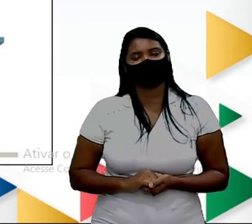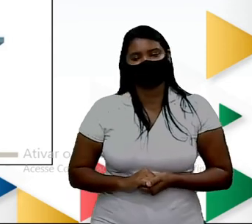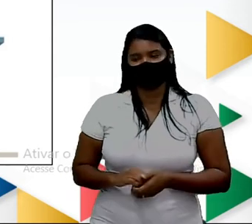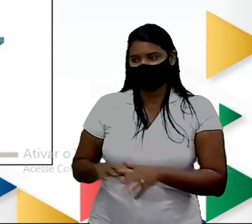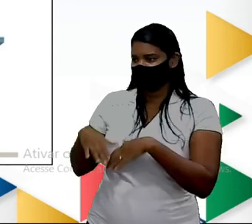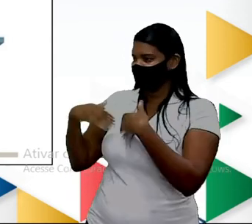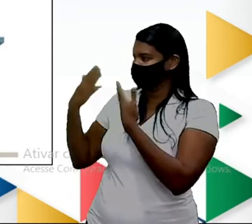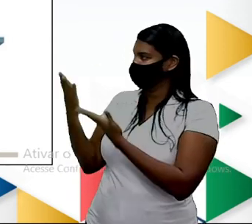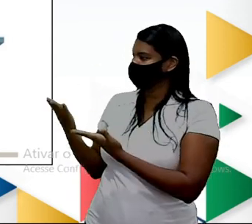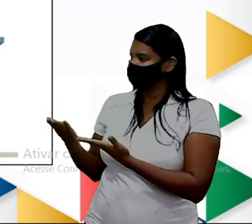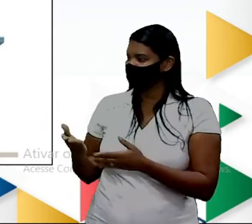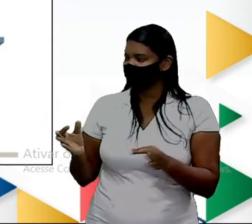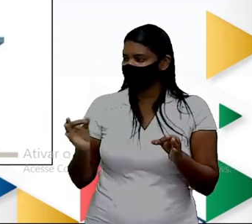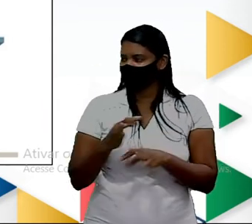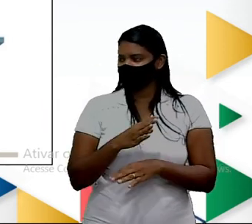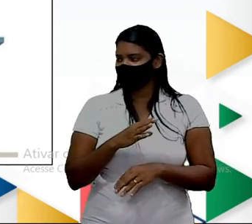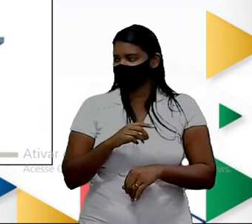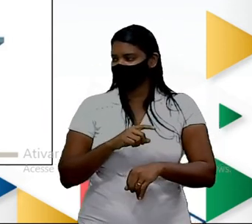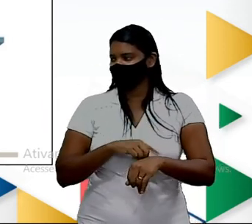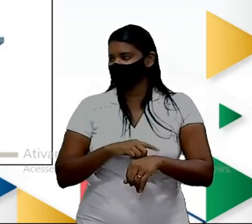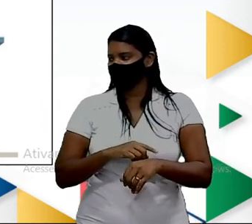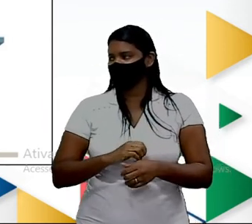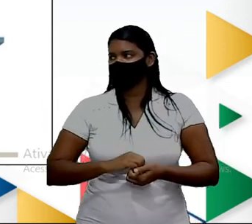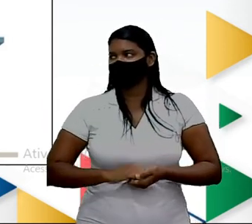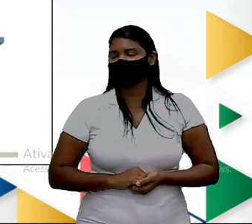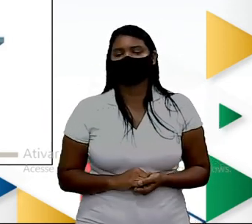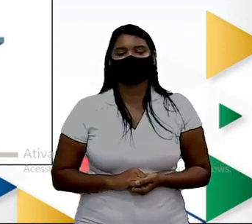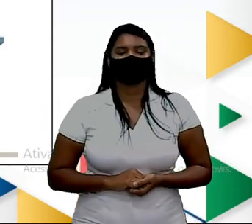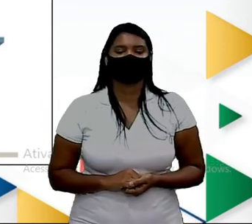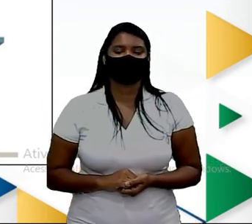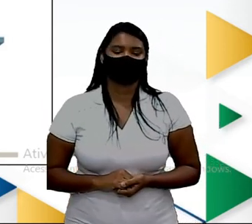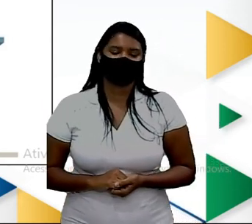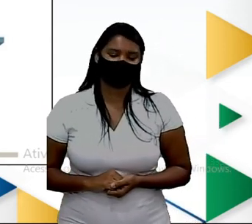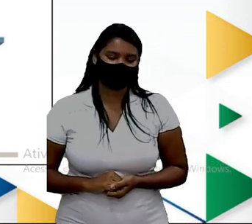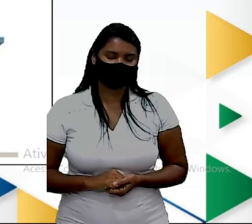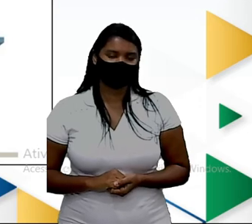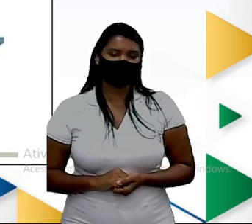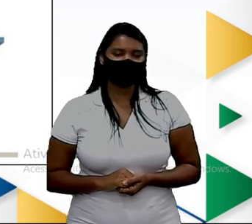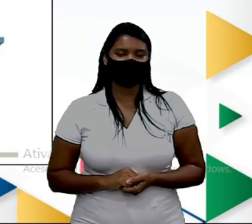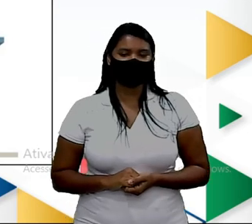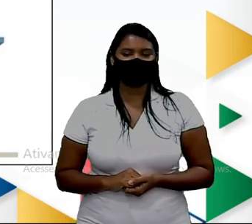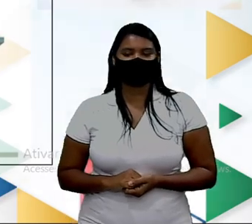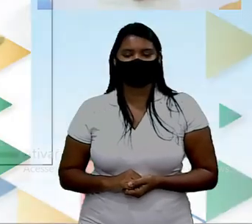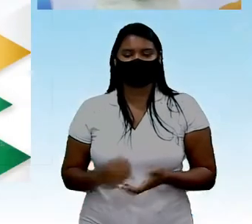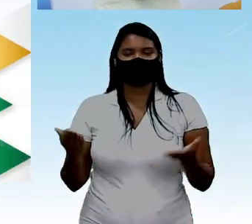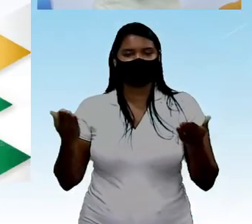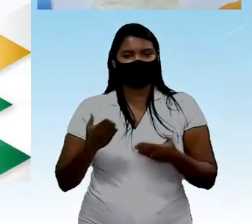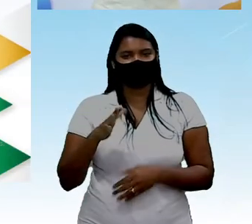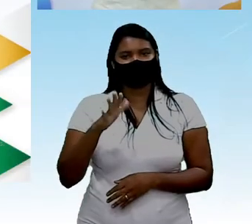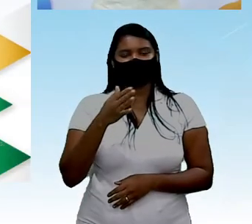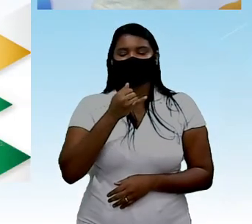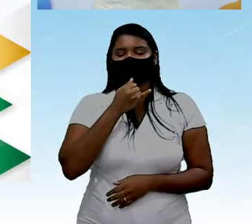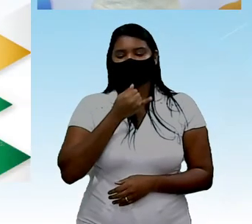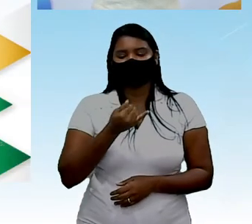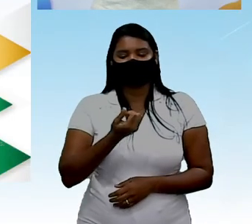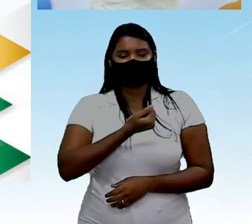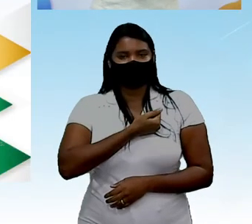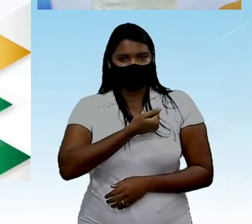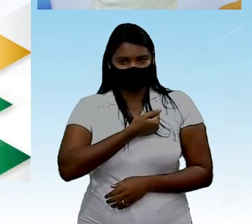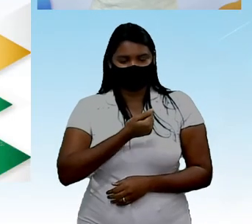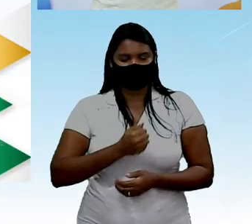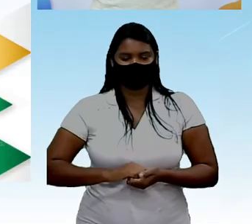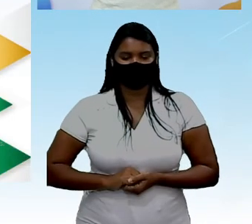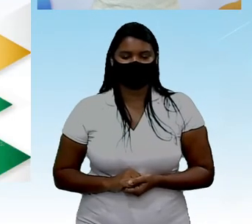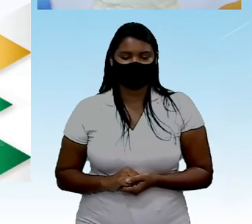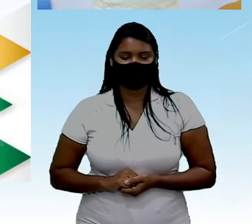E aí, Manuel, acabou o tempo? Ainda tem, né? Então vamos lá. Manuel deu intervalo. Vamos contar aí. Vamos contar o número de caixas comigo?